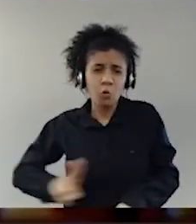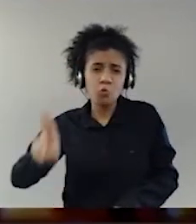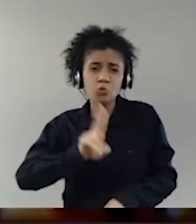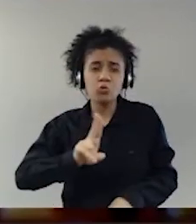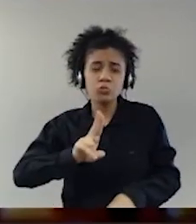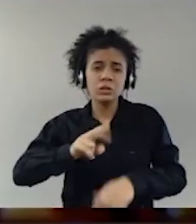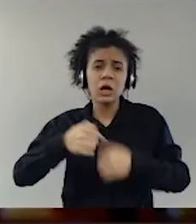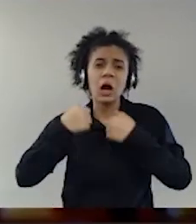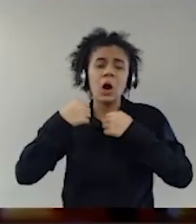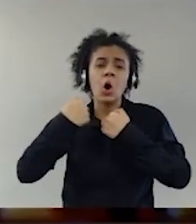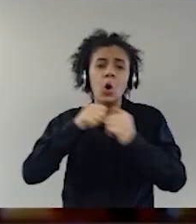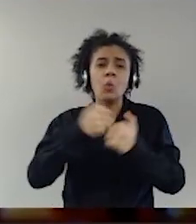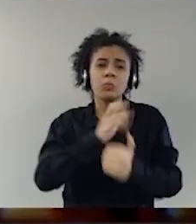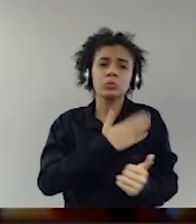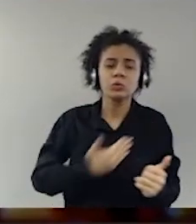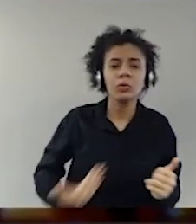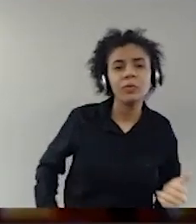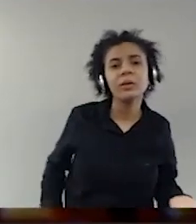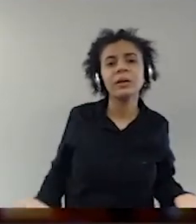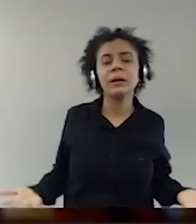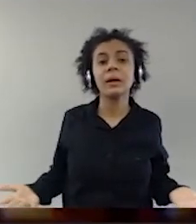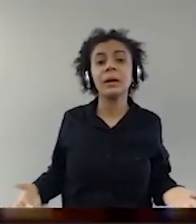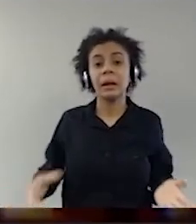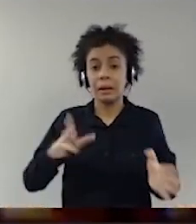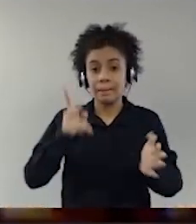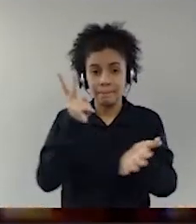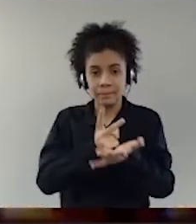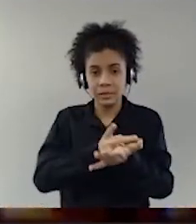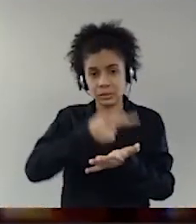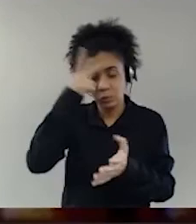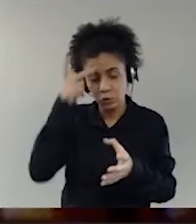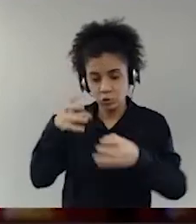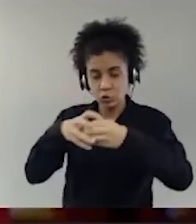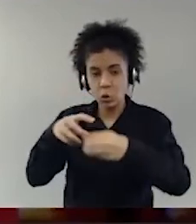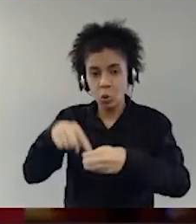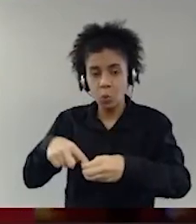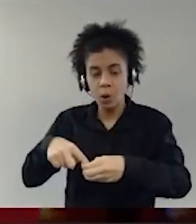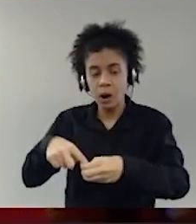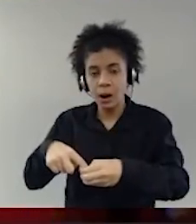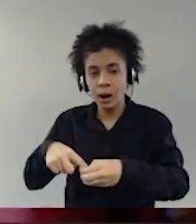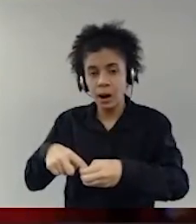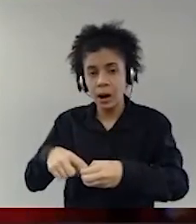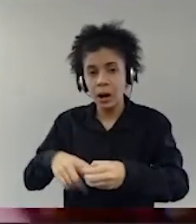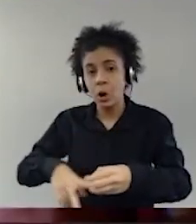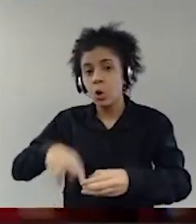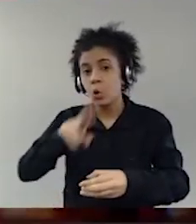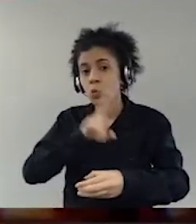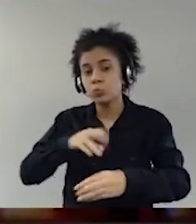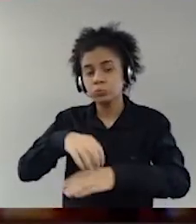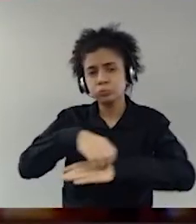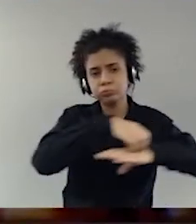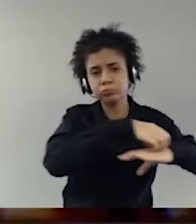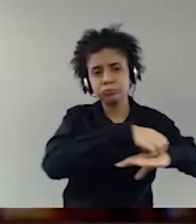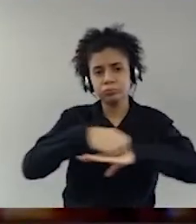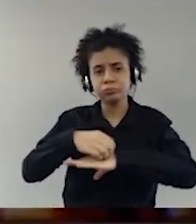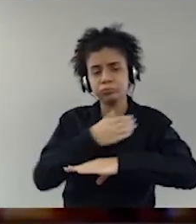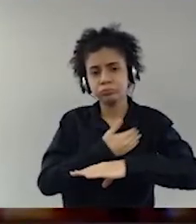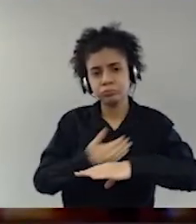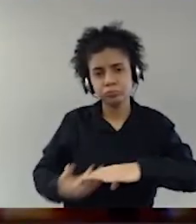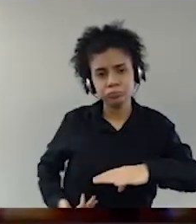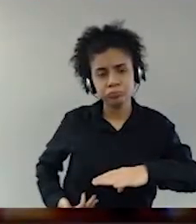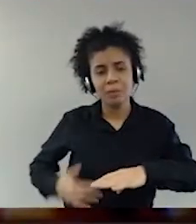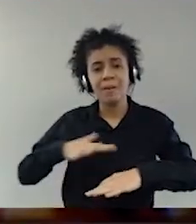transporte coletivo. É essa mesma gente que vai utilizar esse transporte coletivo, que